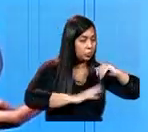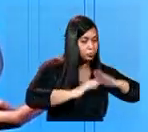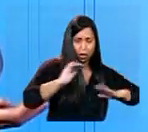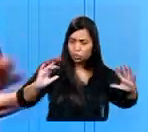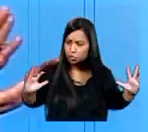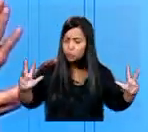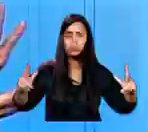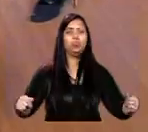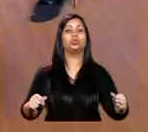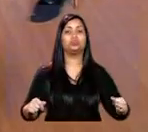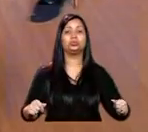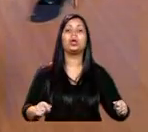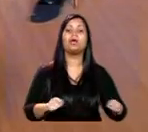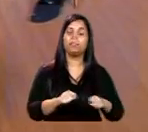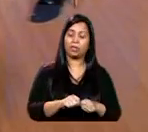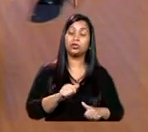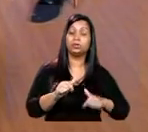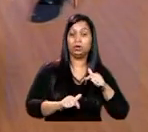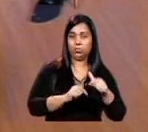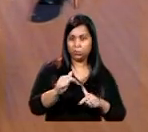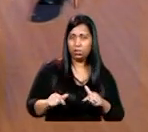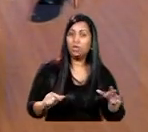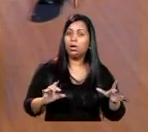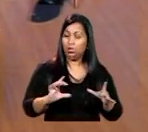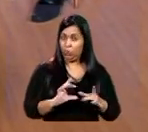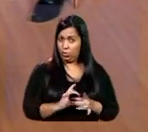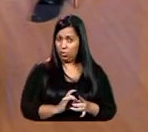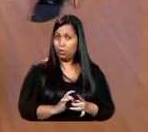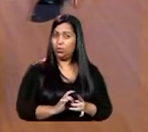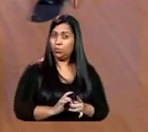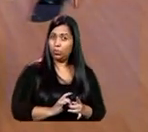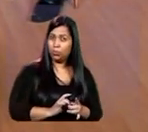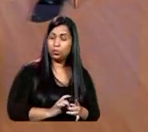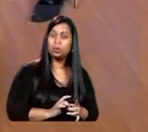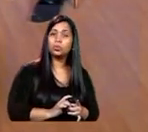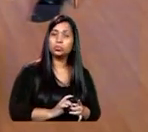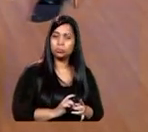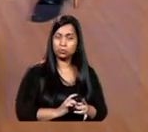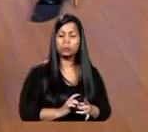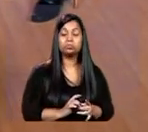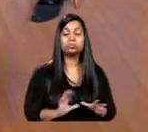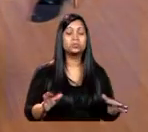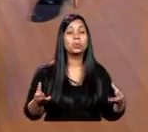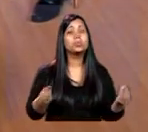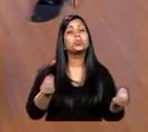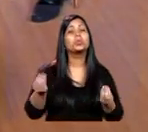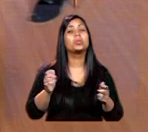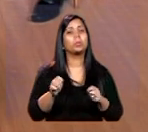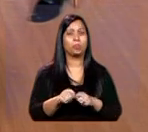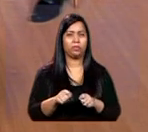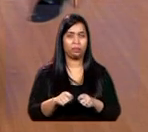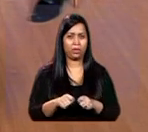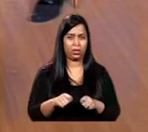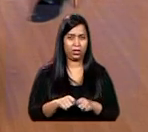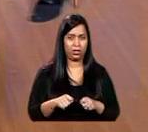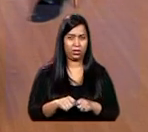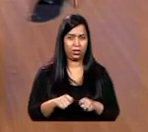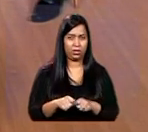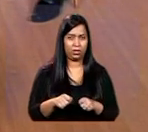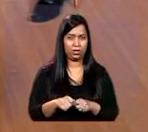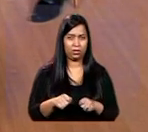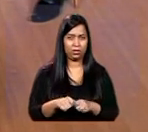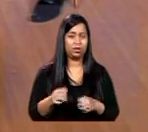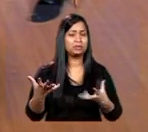profissionais da equipe. E aí vocês fazem um trabalho integrado? Eu vou caso a caso. Caso a caso. Então, como que é feito